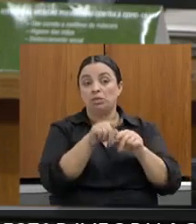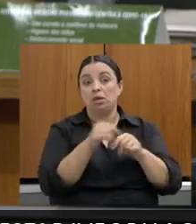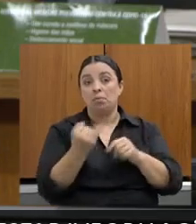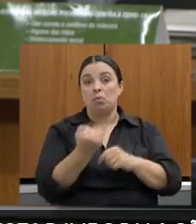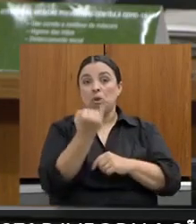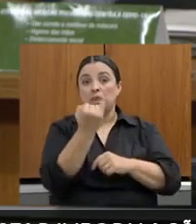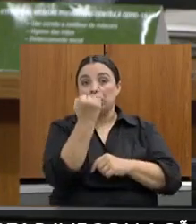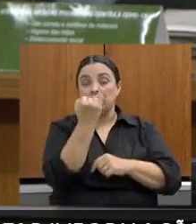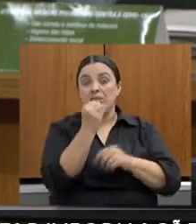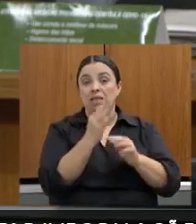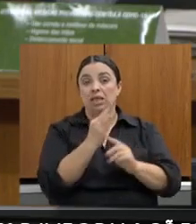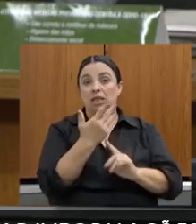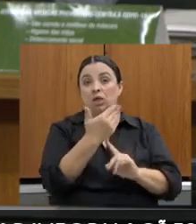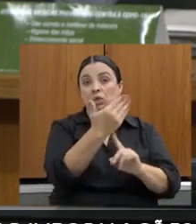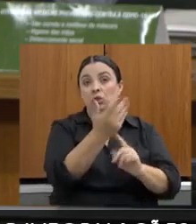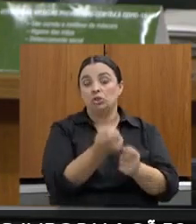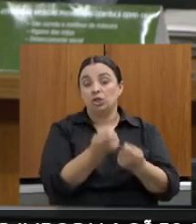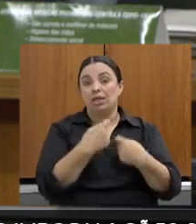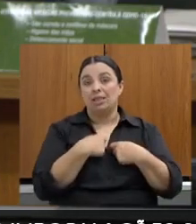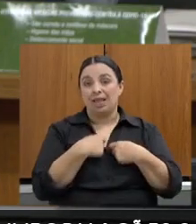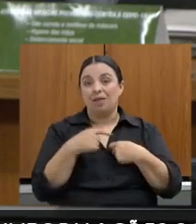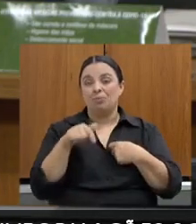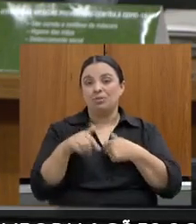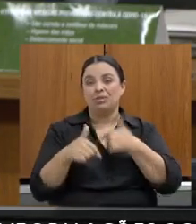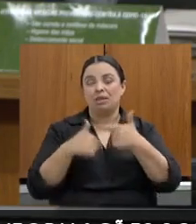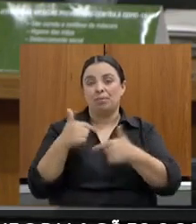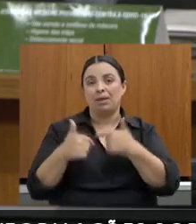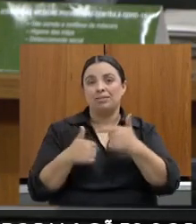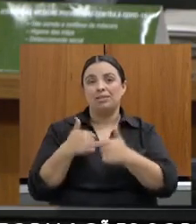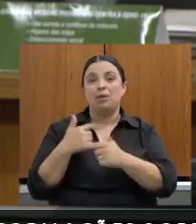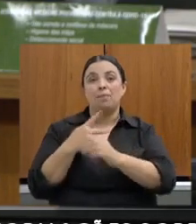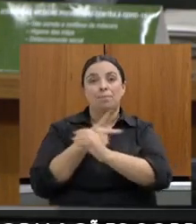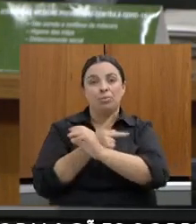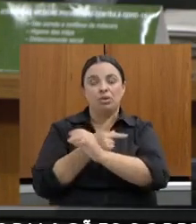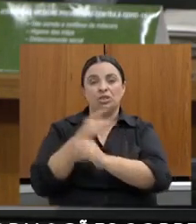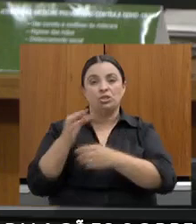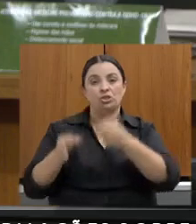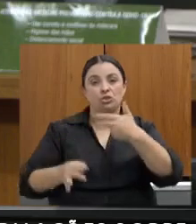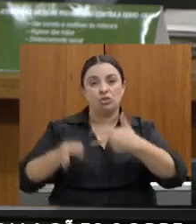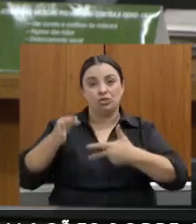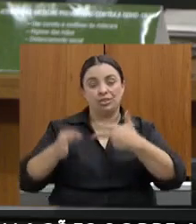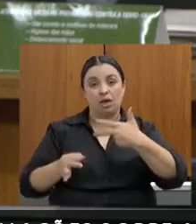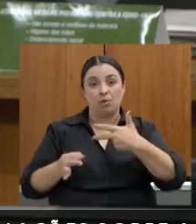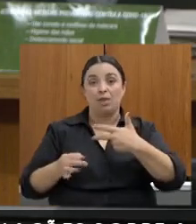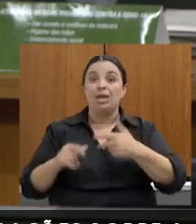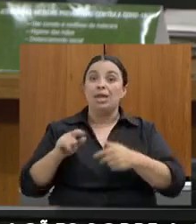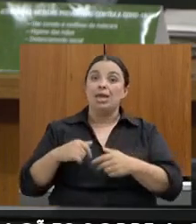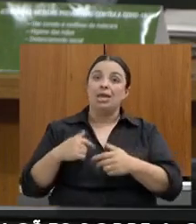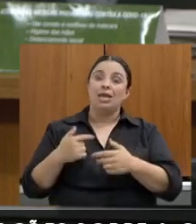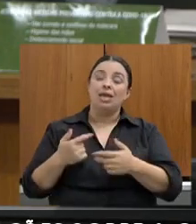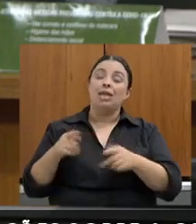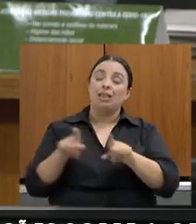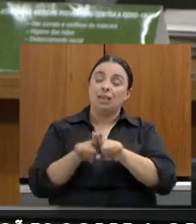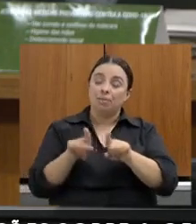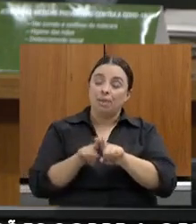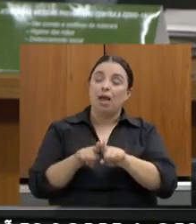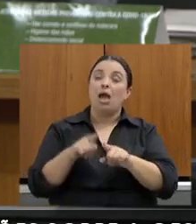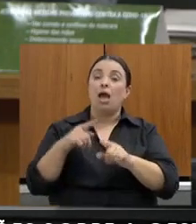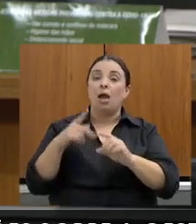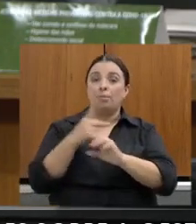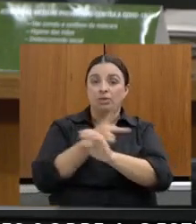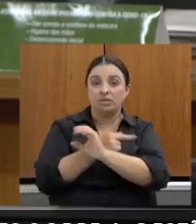para o desenvolvimento dos trabalhos por judiciária e aos policiais civis cabe a investigação criminal e o exercício